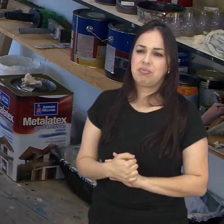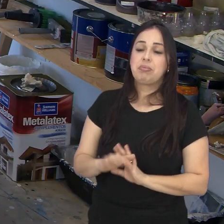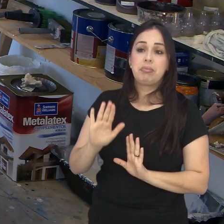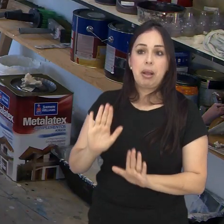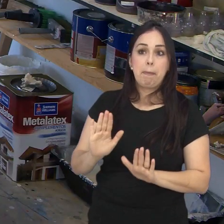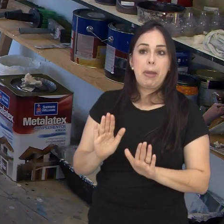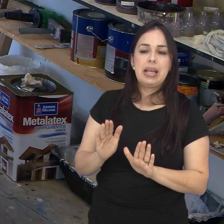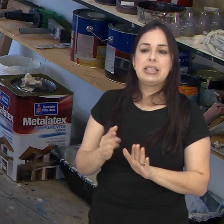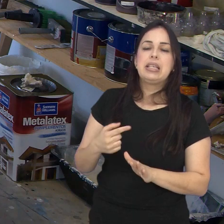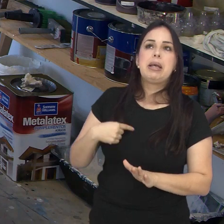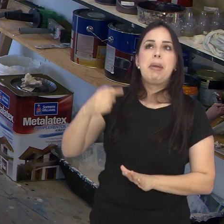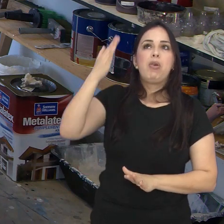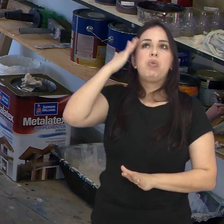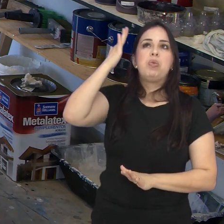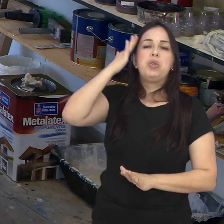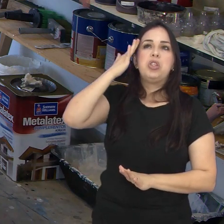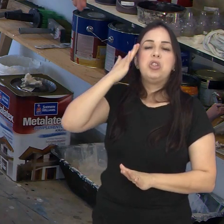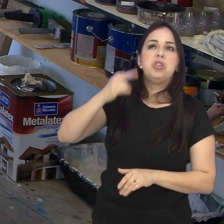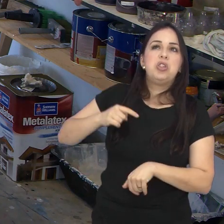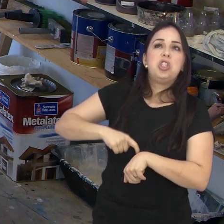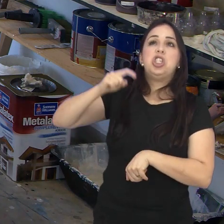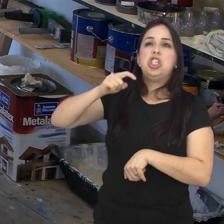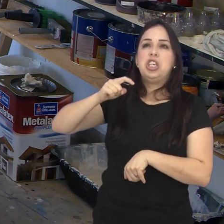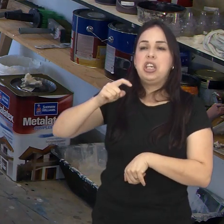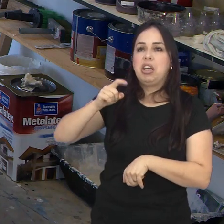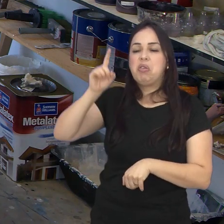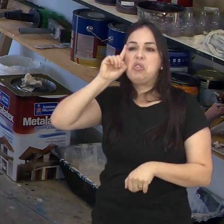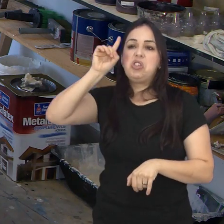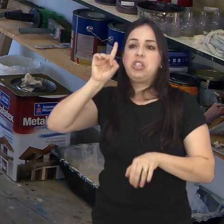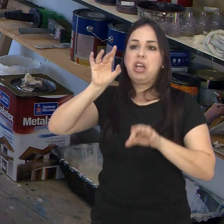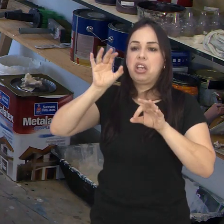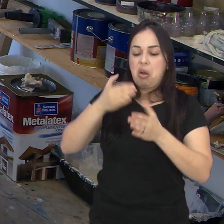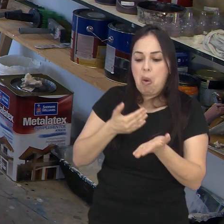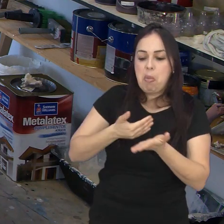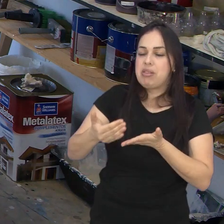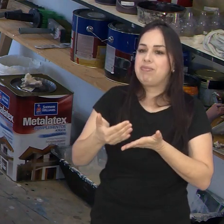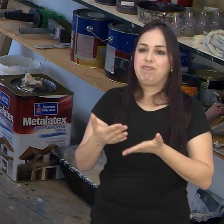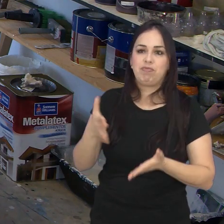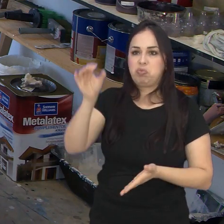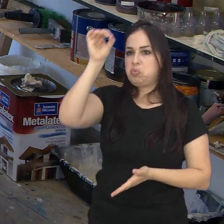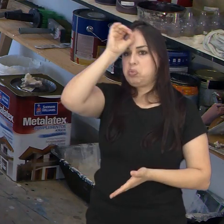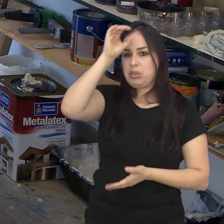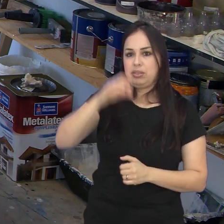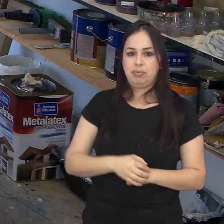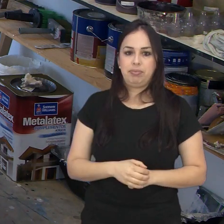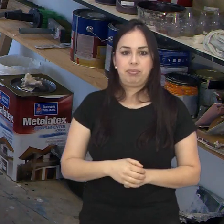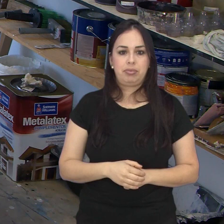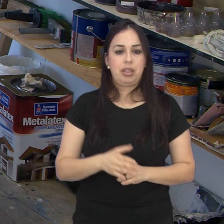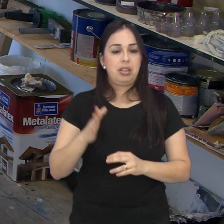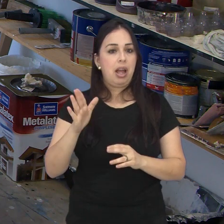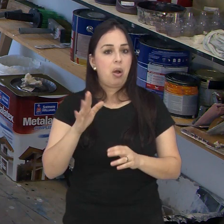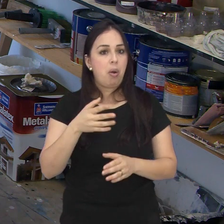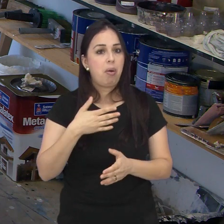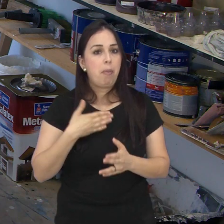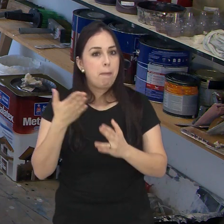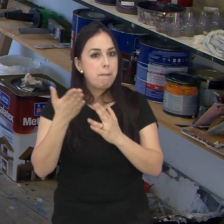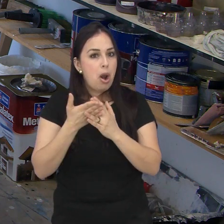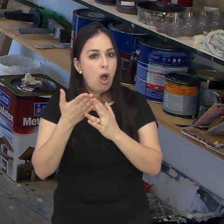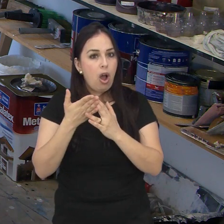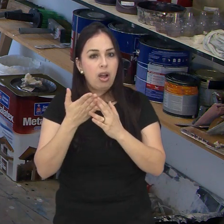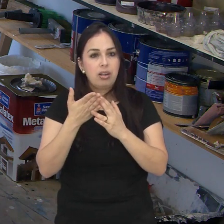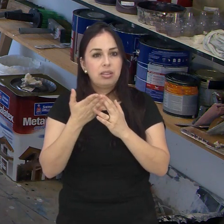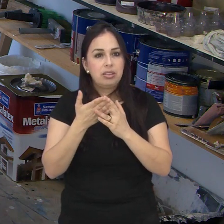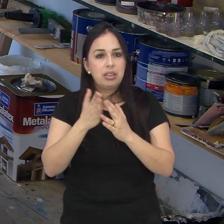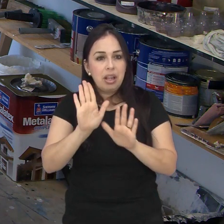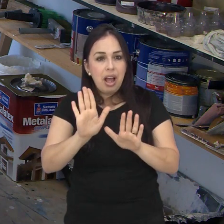de eu dizer que você começou em tal momento, é impossível isso, né? E aí, ó, esse bloco chegou no final, gente.